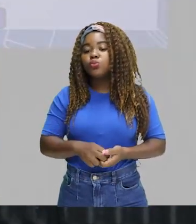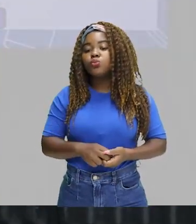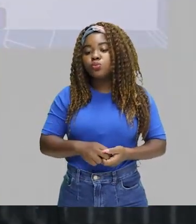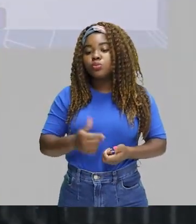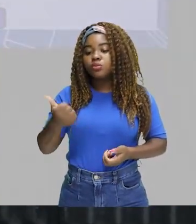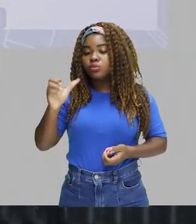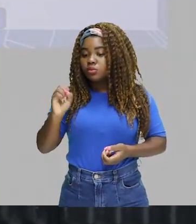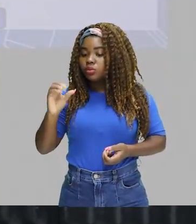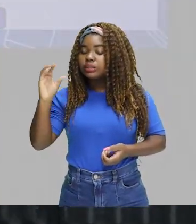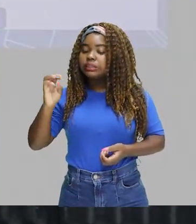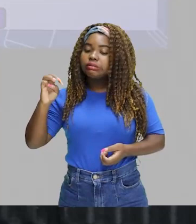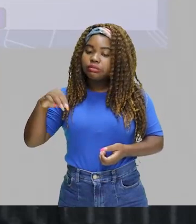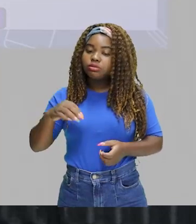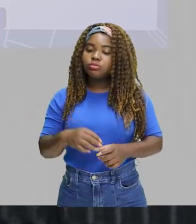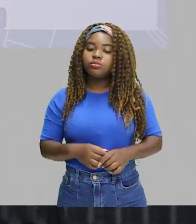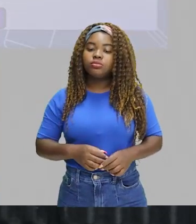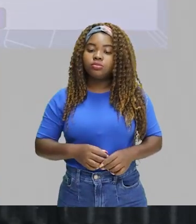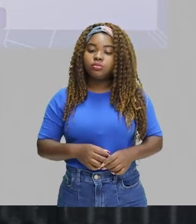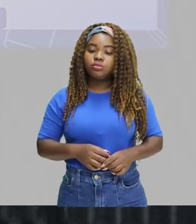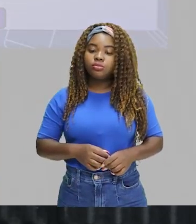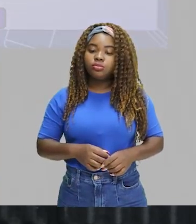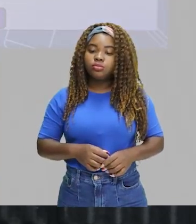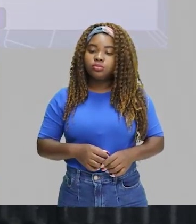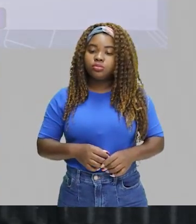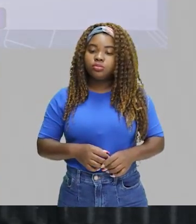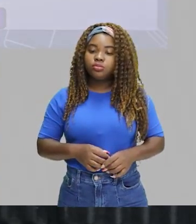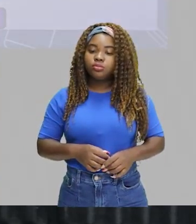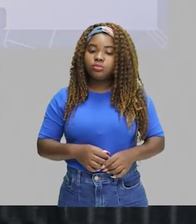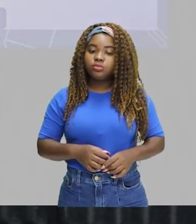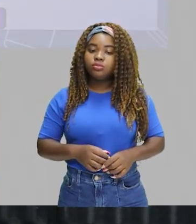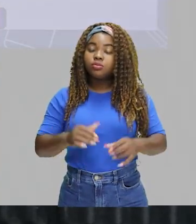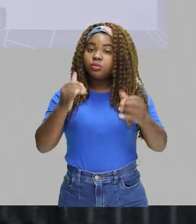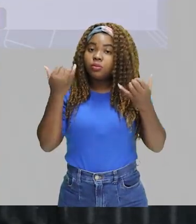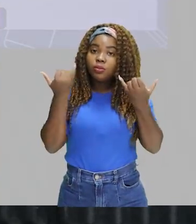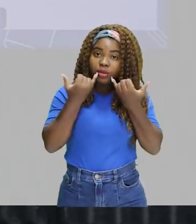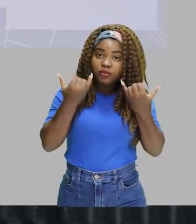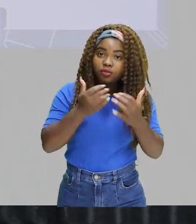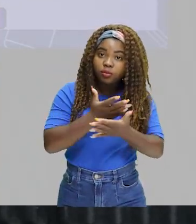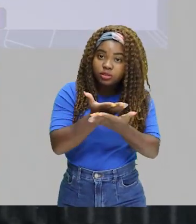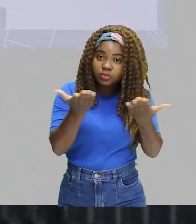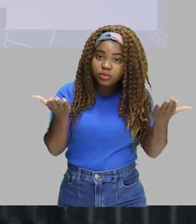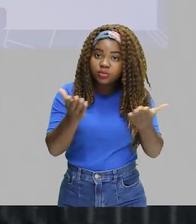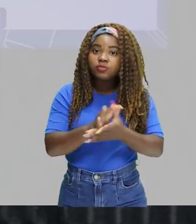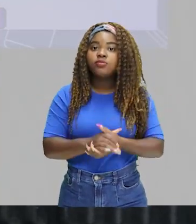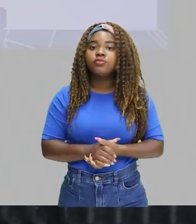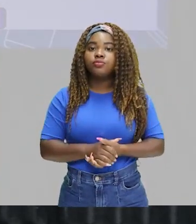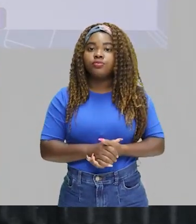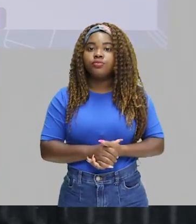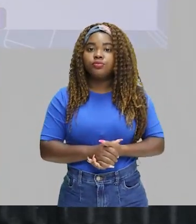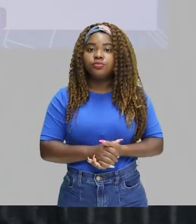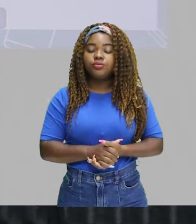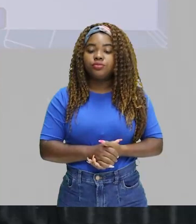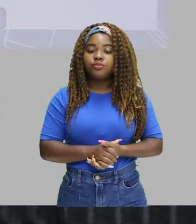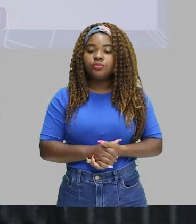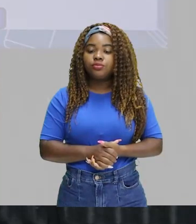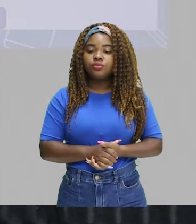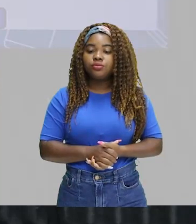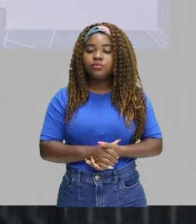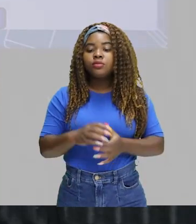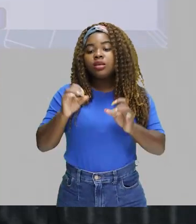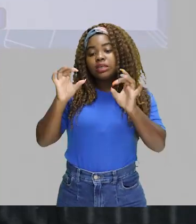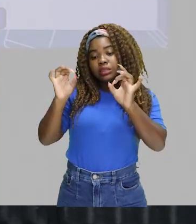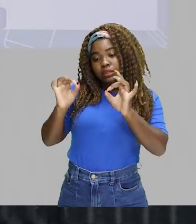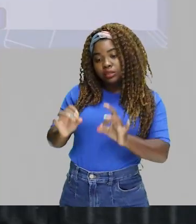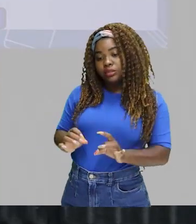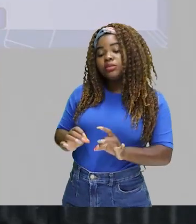de 18 centímetros. Vale ressaltar aqui uma informação que eu ainda não dei para vocês nessa aula. Essas especificações dos